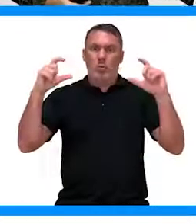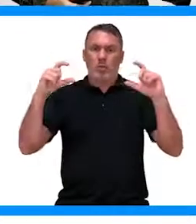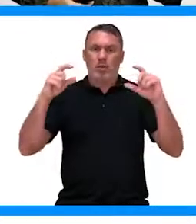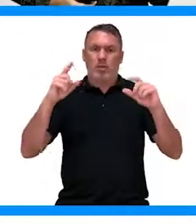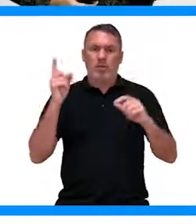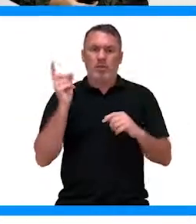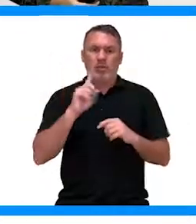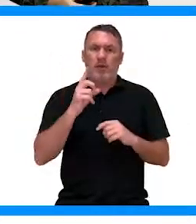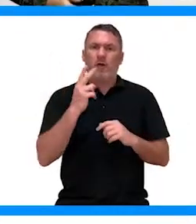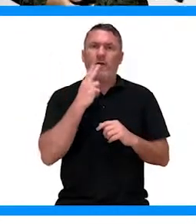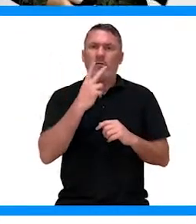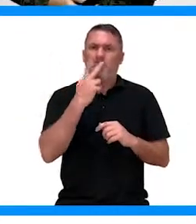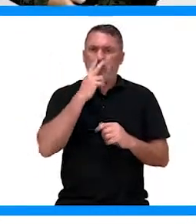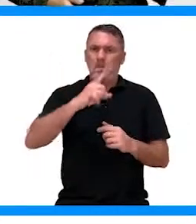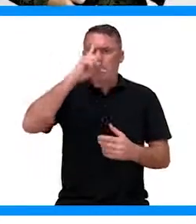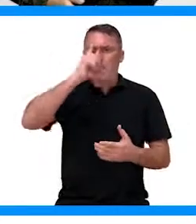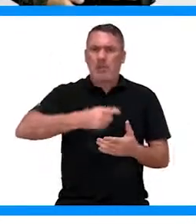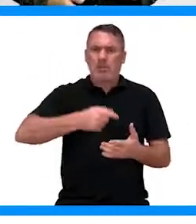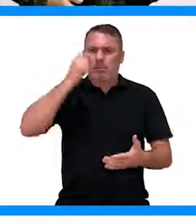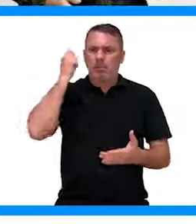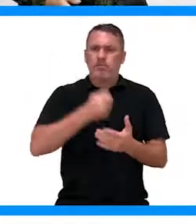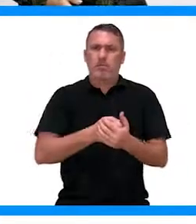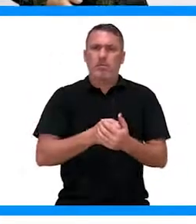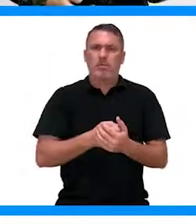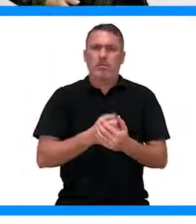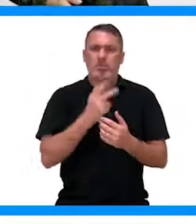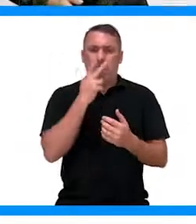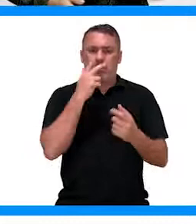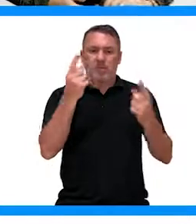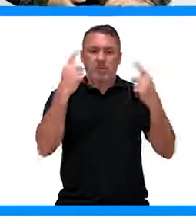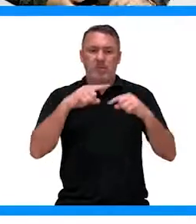não fumem uma ordem, né? Reparem que o